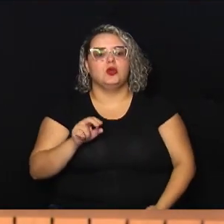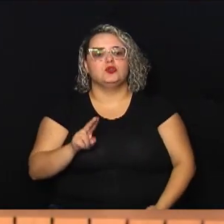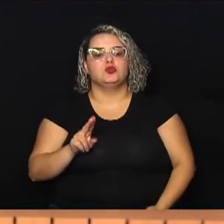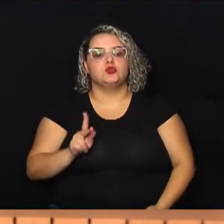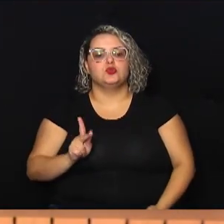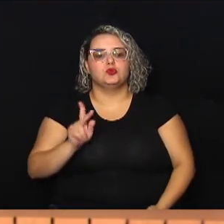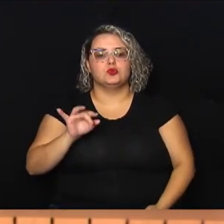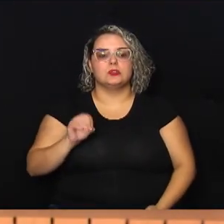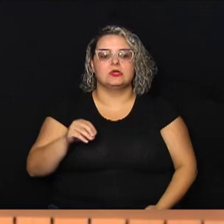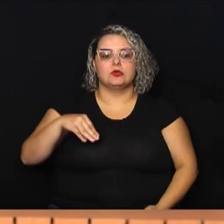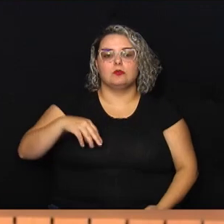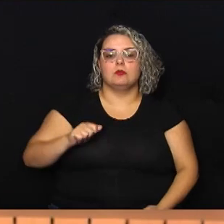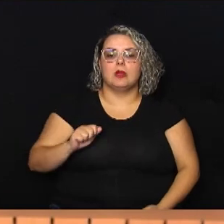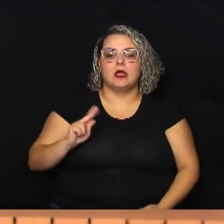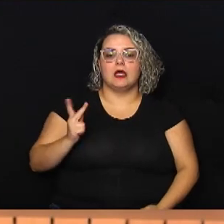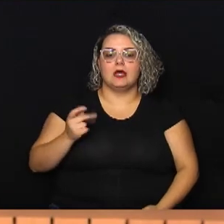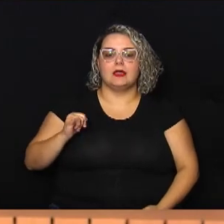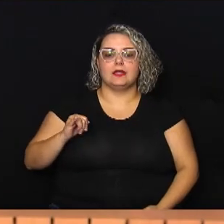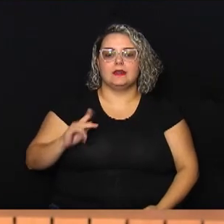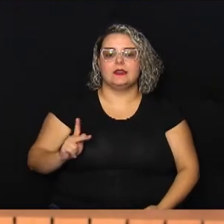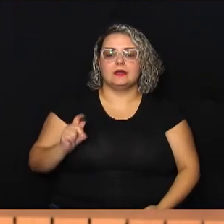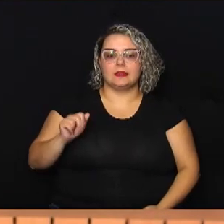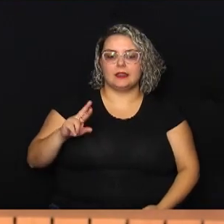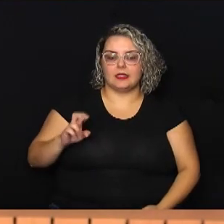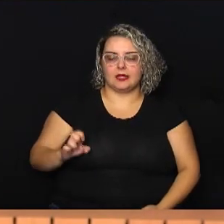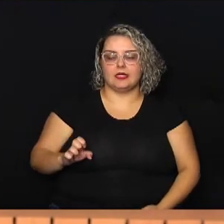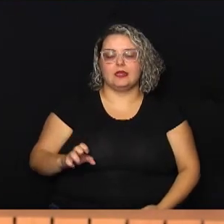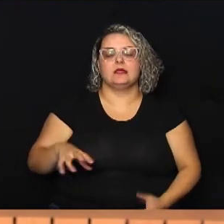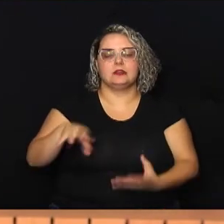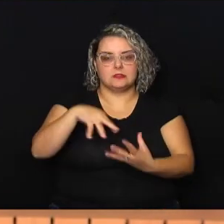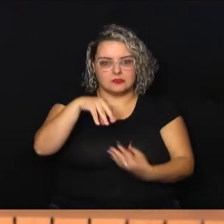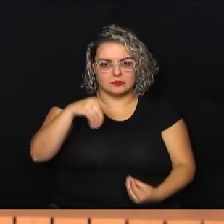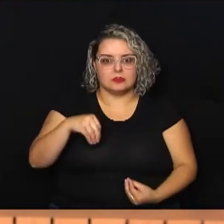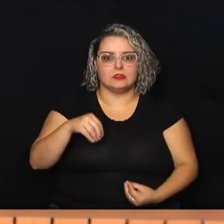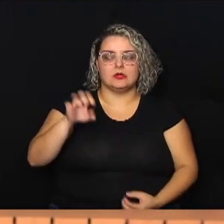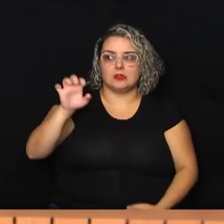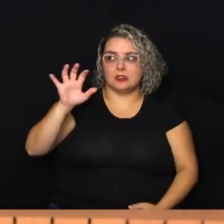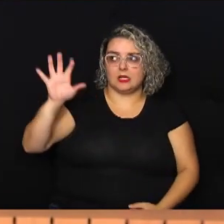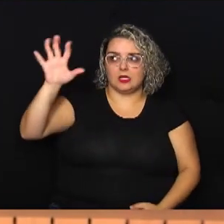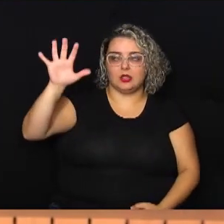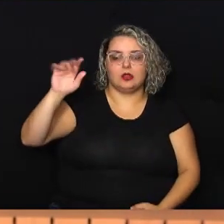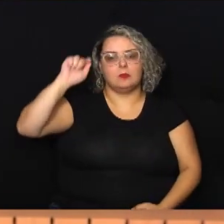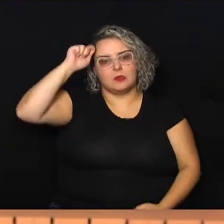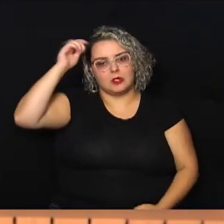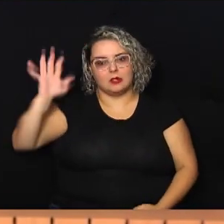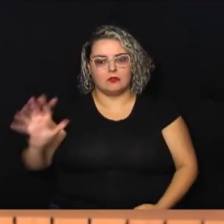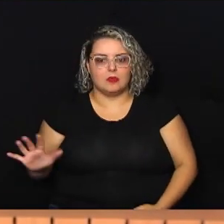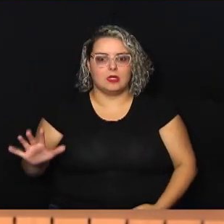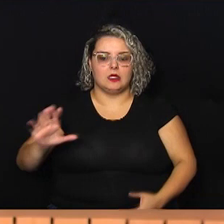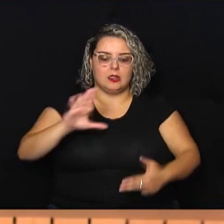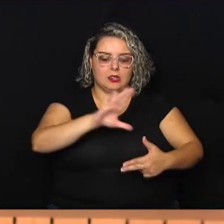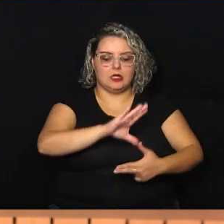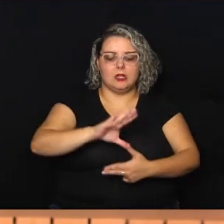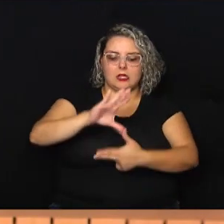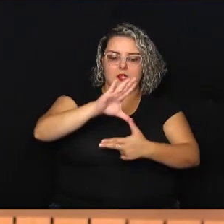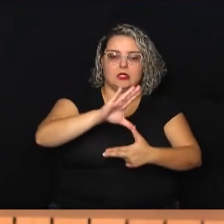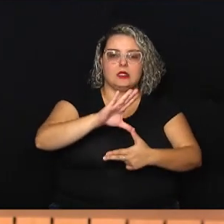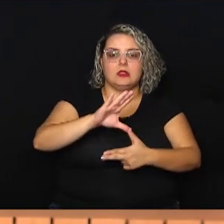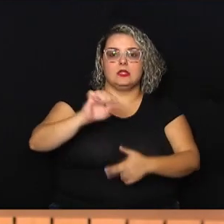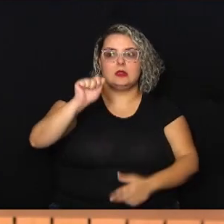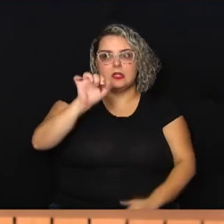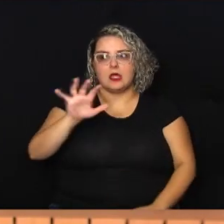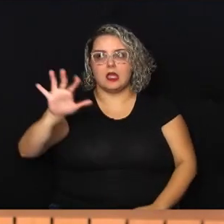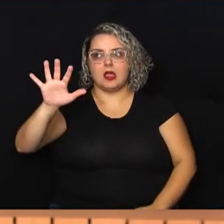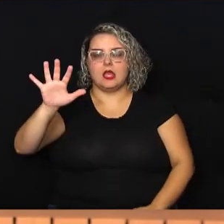organização espiritualista com sedes na Europa, África, nas Américas do Norte e Latina, na Ásia